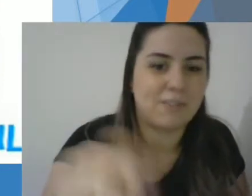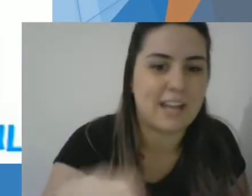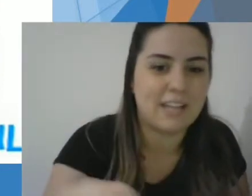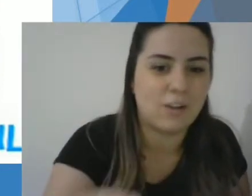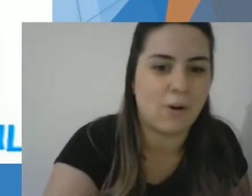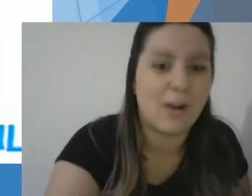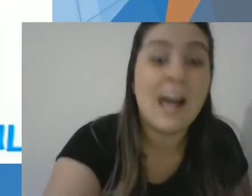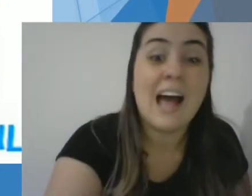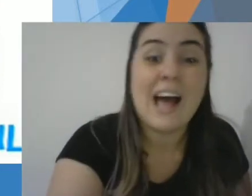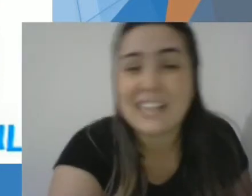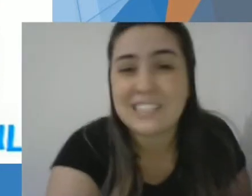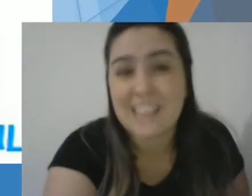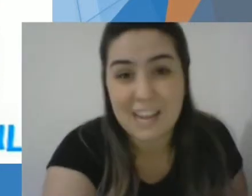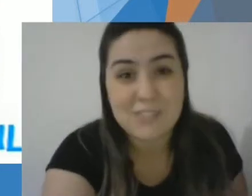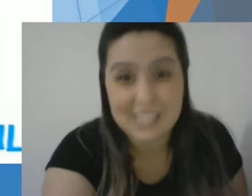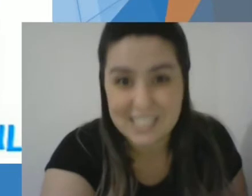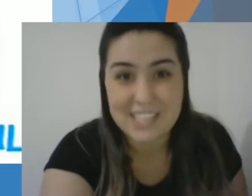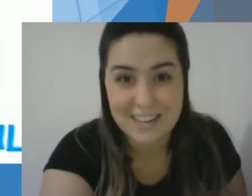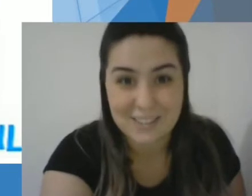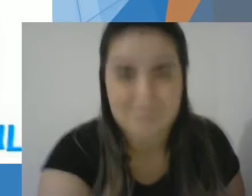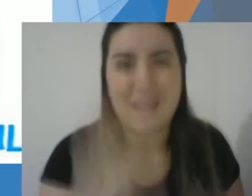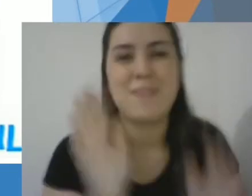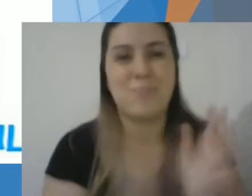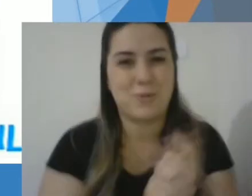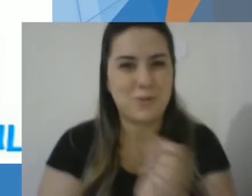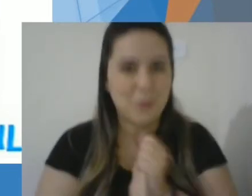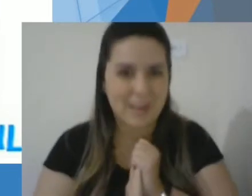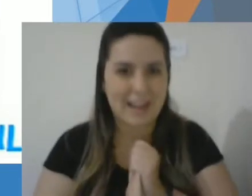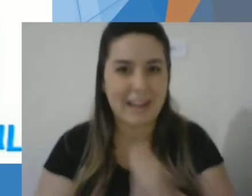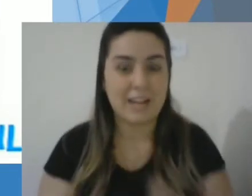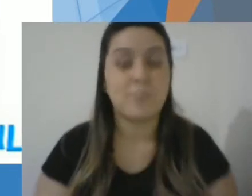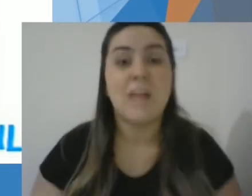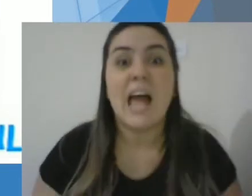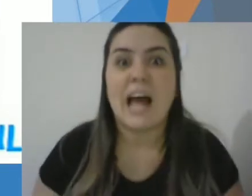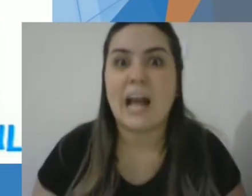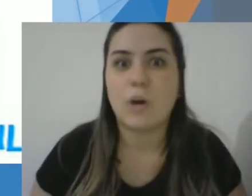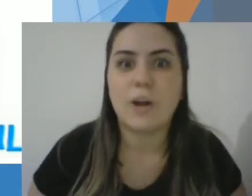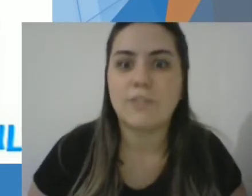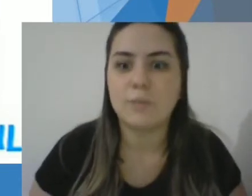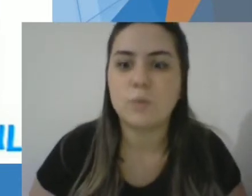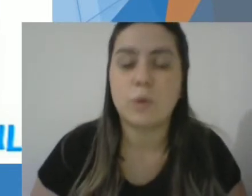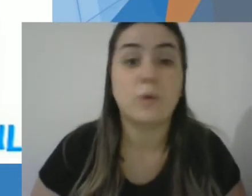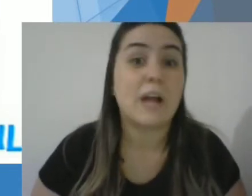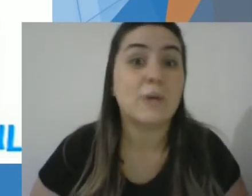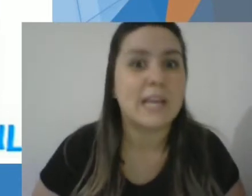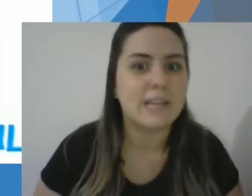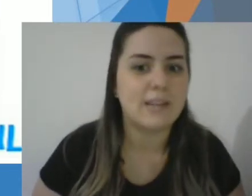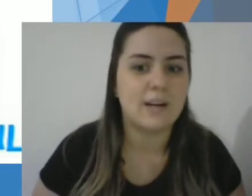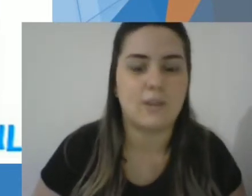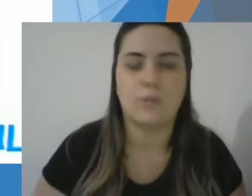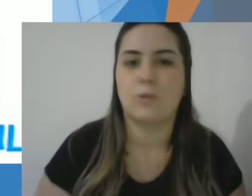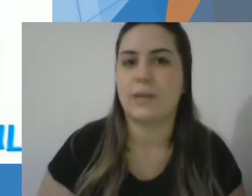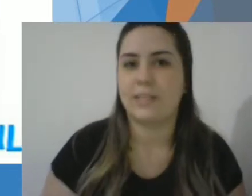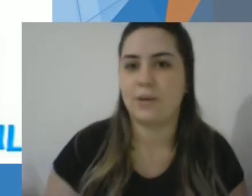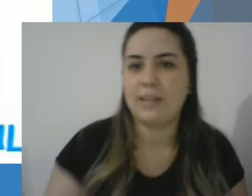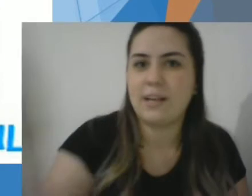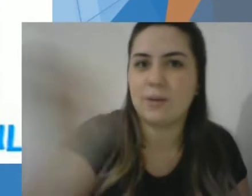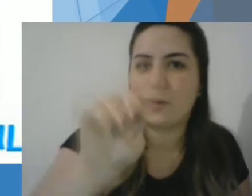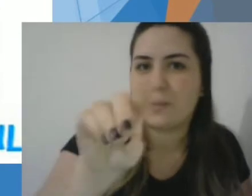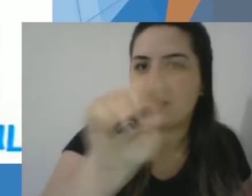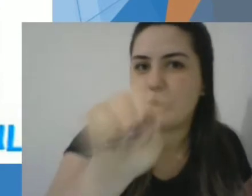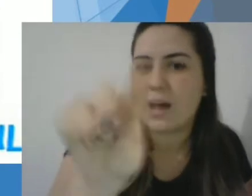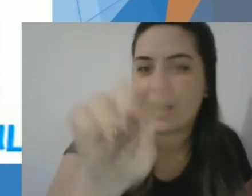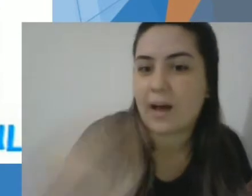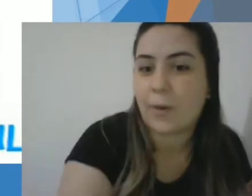estão vendo? Achei. Vocês acharam também? Muito bem. Agora, vamos procurar o retângulo. Cadê o